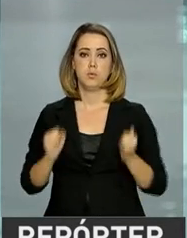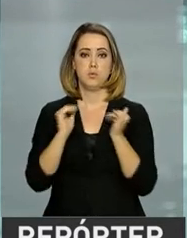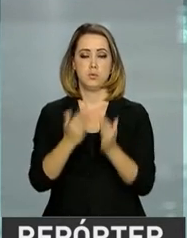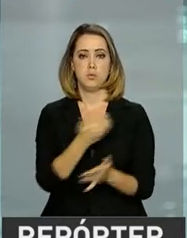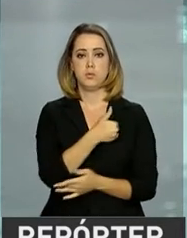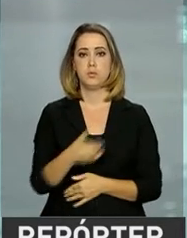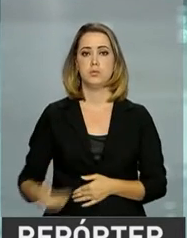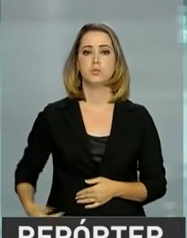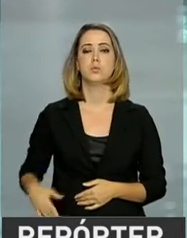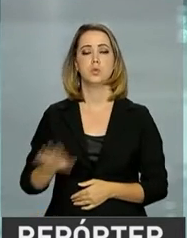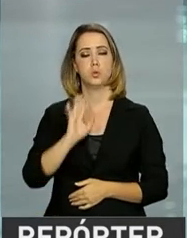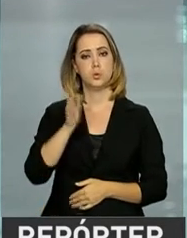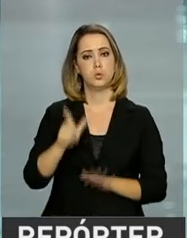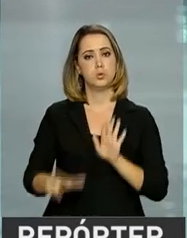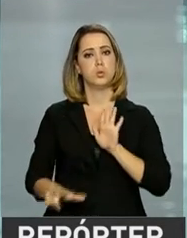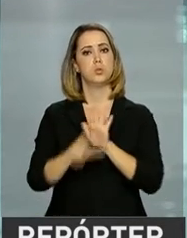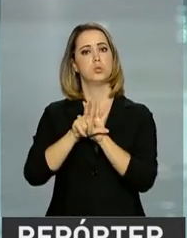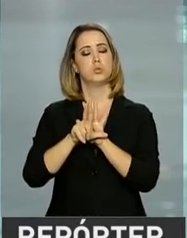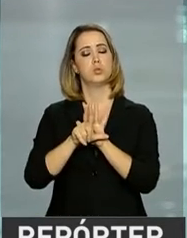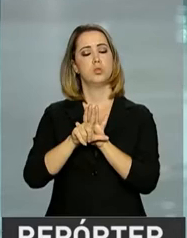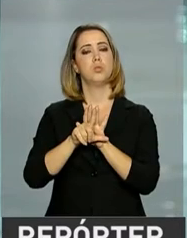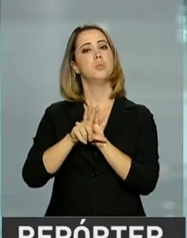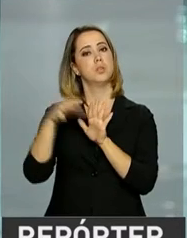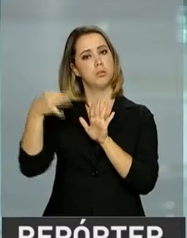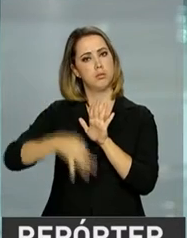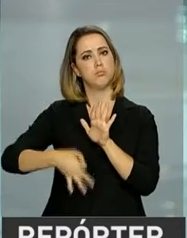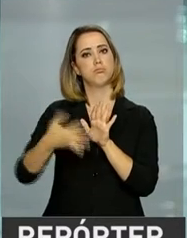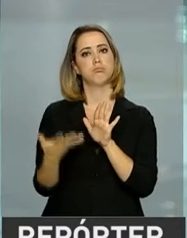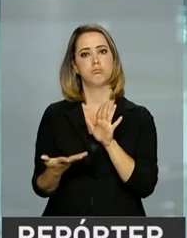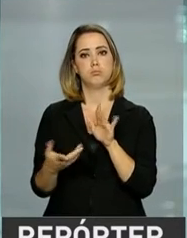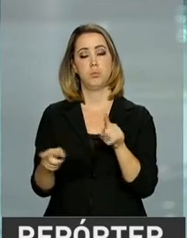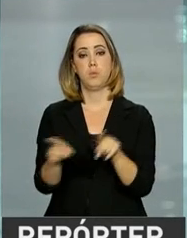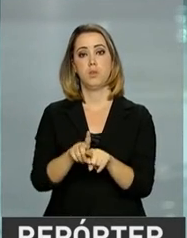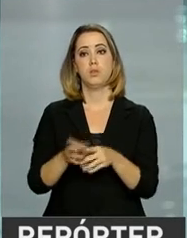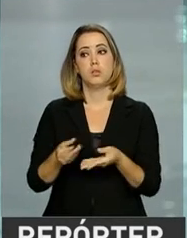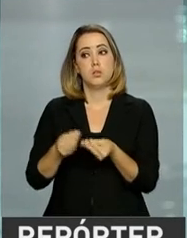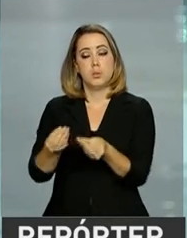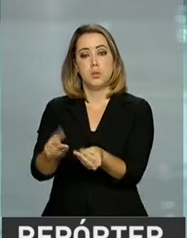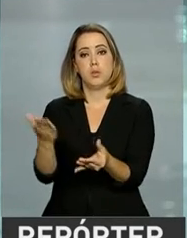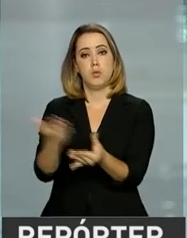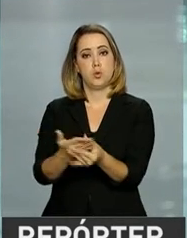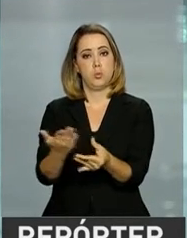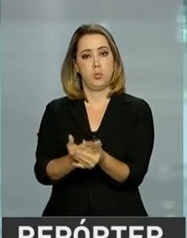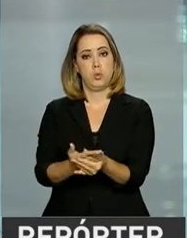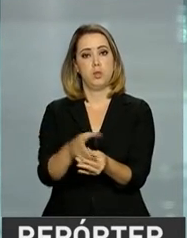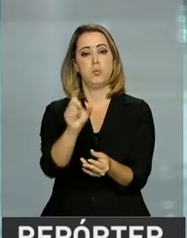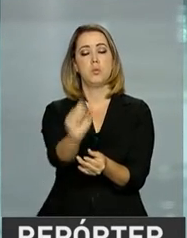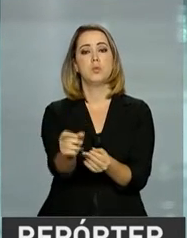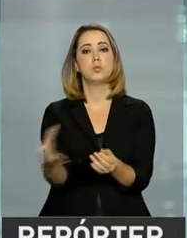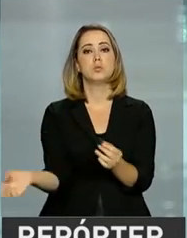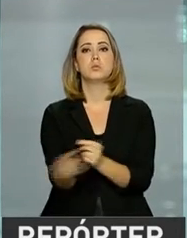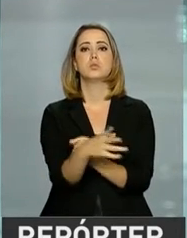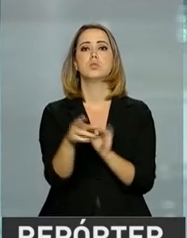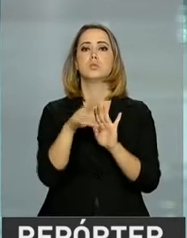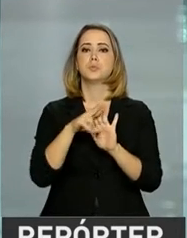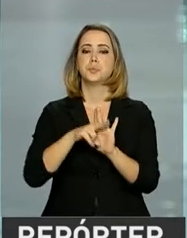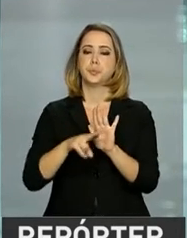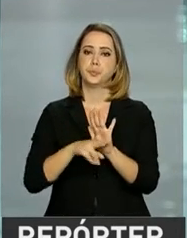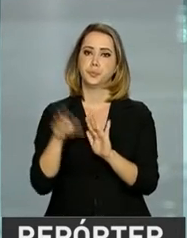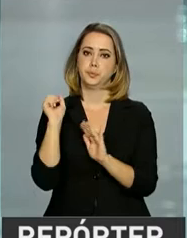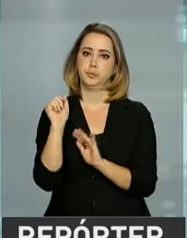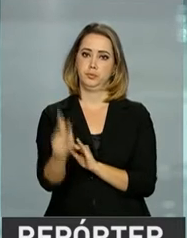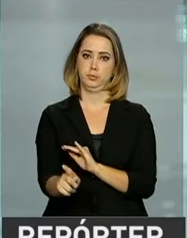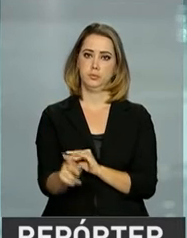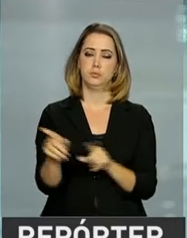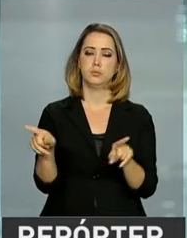públicos que já é uma lei vigente no país e também o envio ao congresso nacional da reforma da previdência social